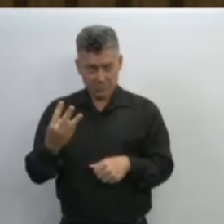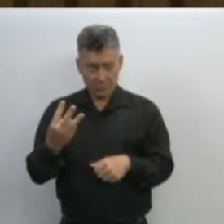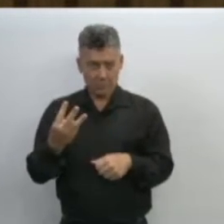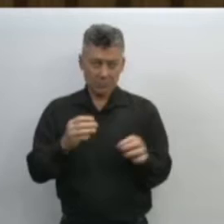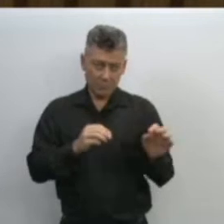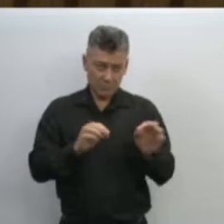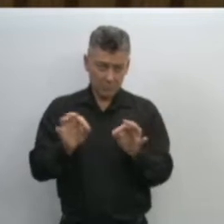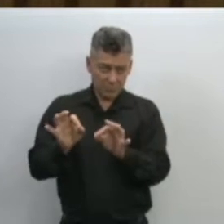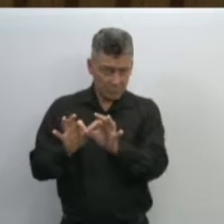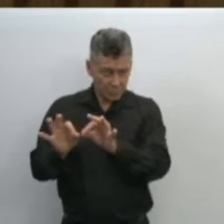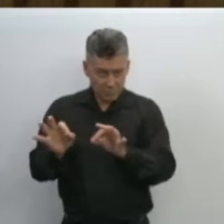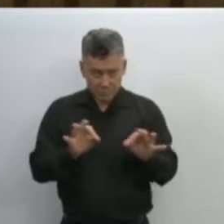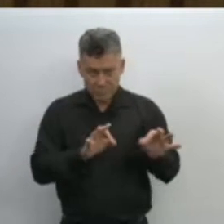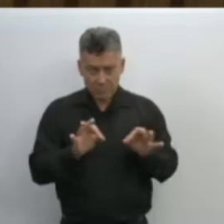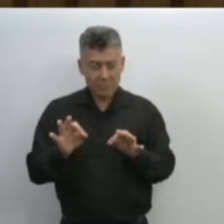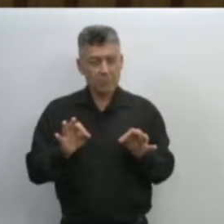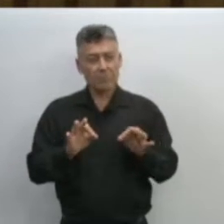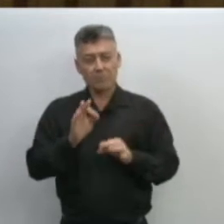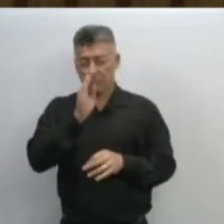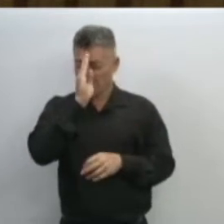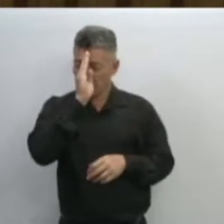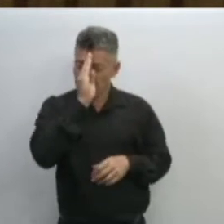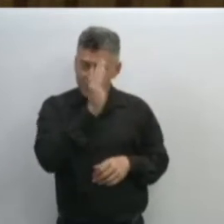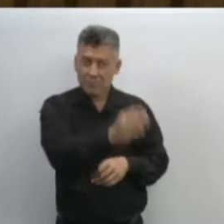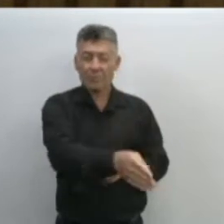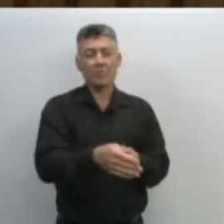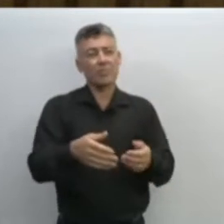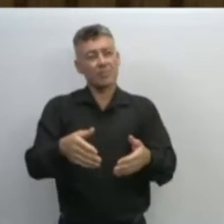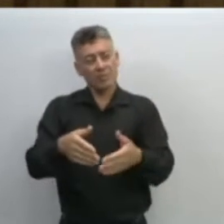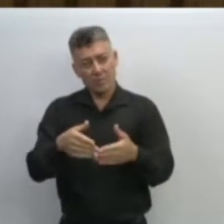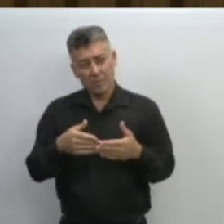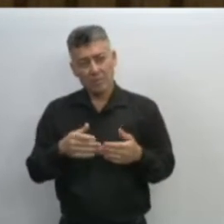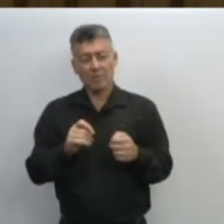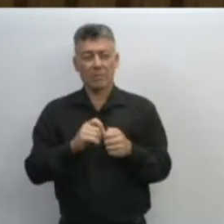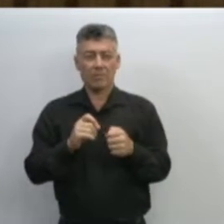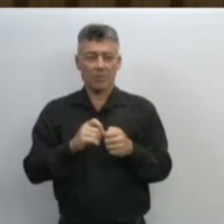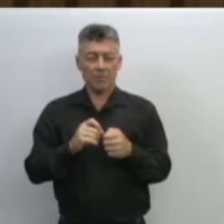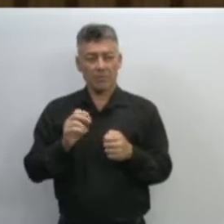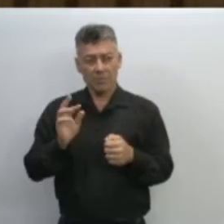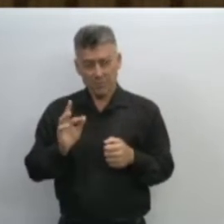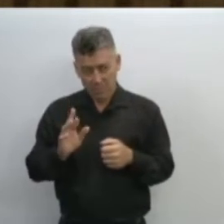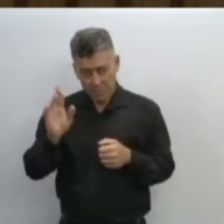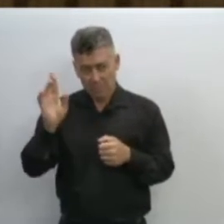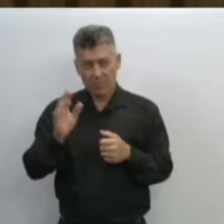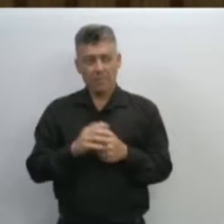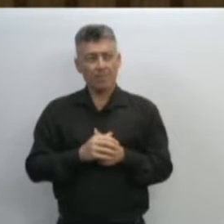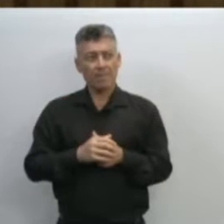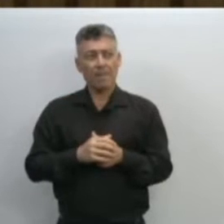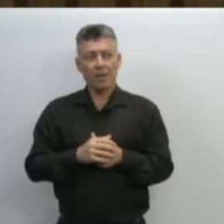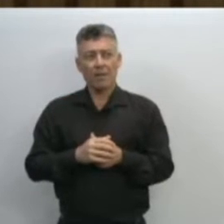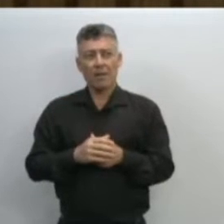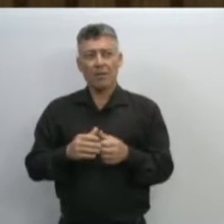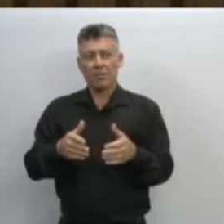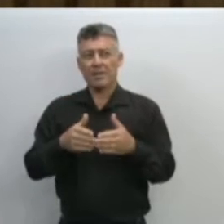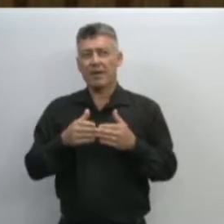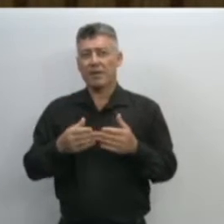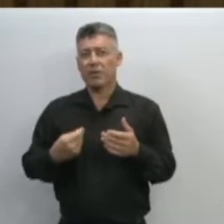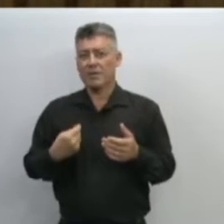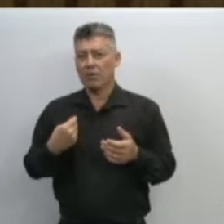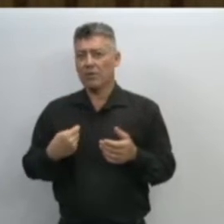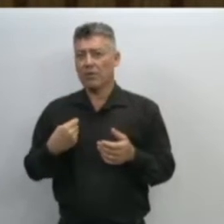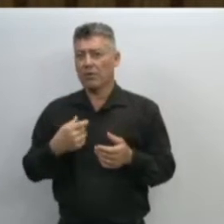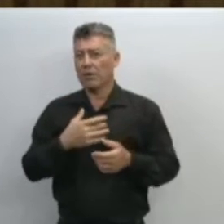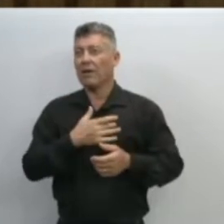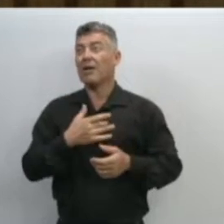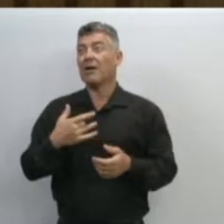algum orçamento e priorizar os pedidos feitos por Dr. Graco, que é a aquisição de 50